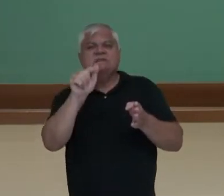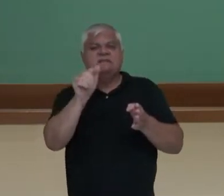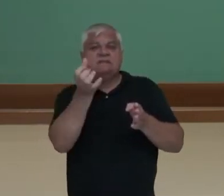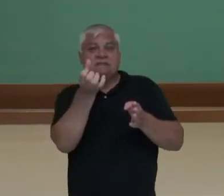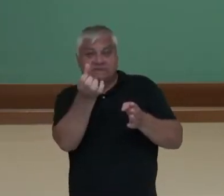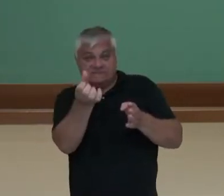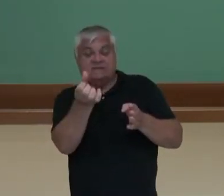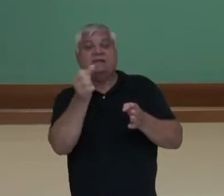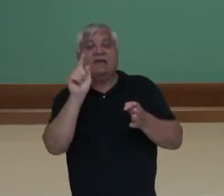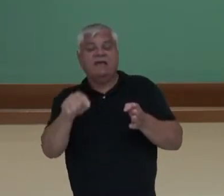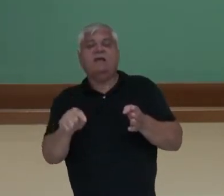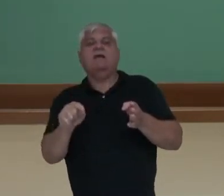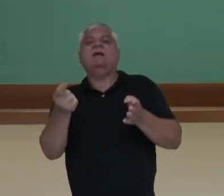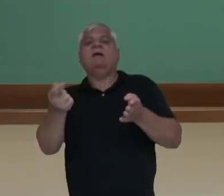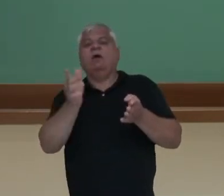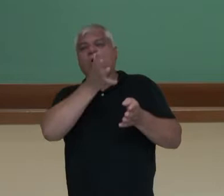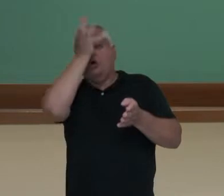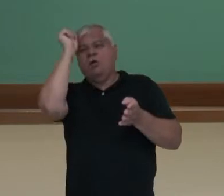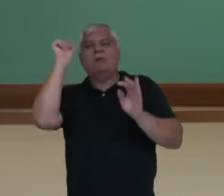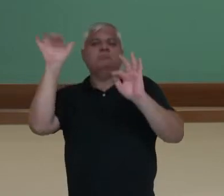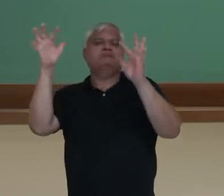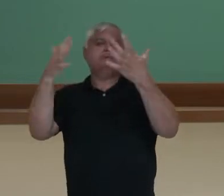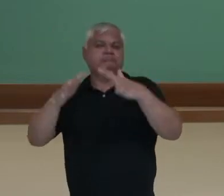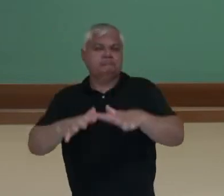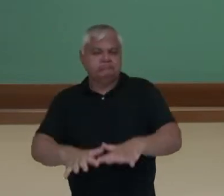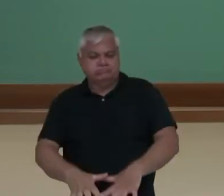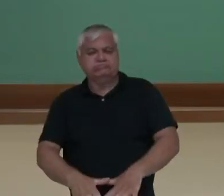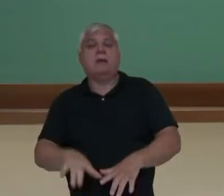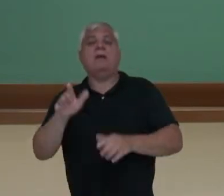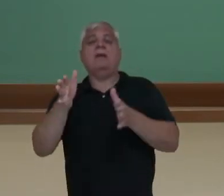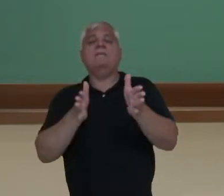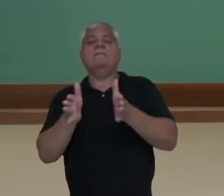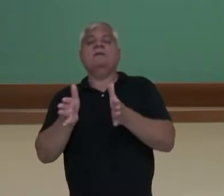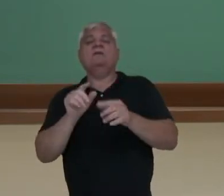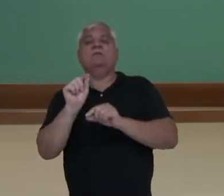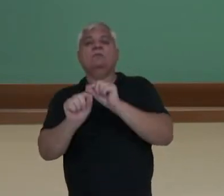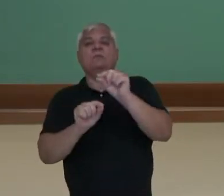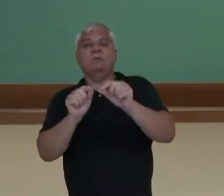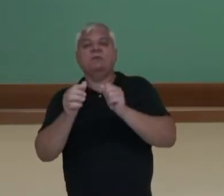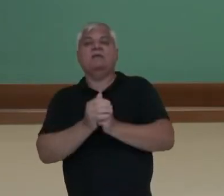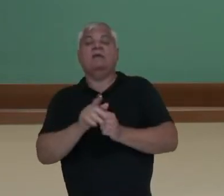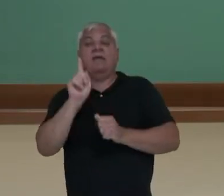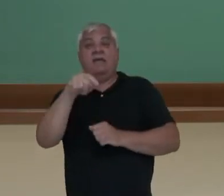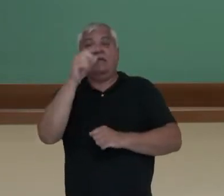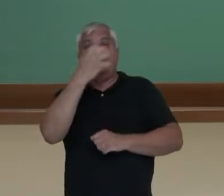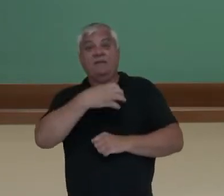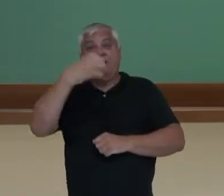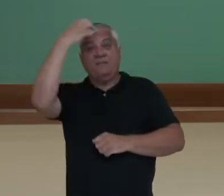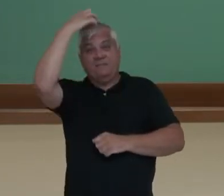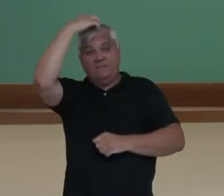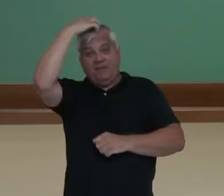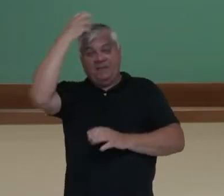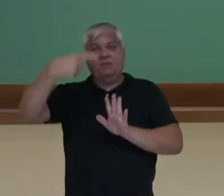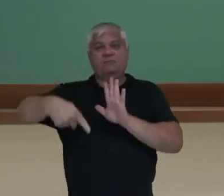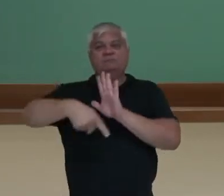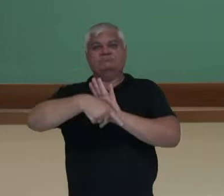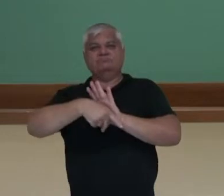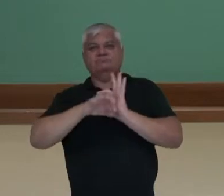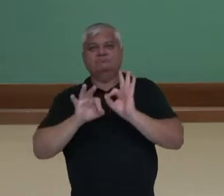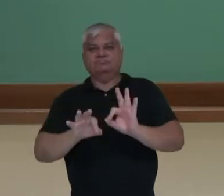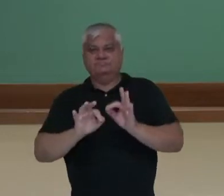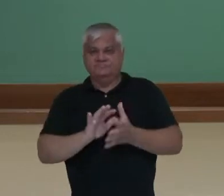476, que é o ano da queda do Império Romano, nós temos um período conhecido como Império Romano propriamente